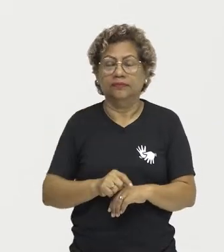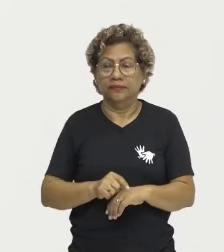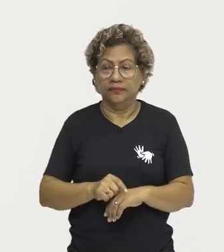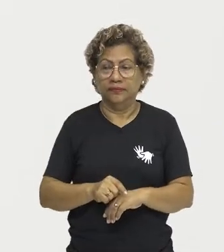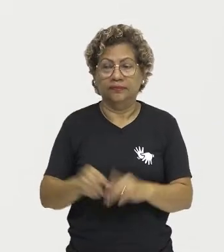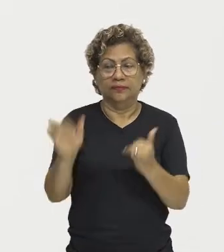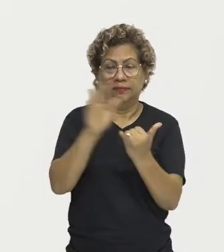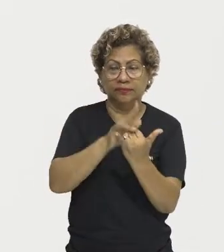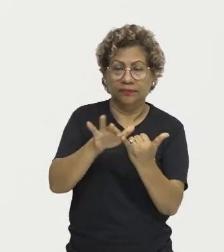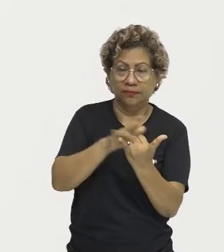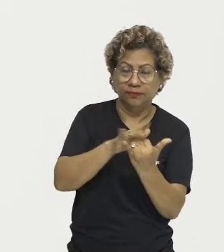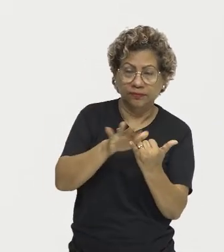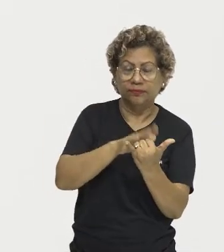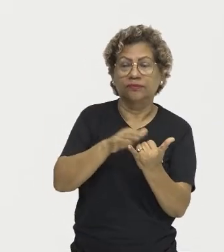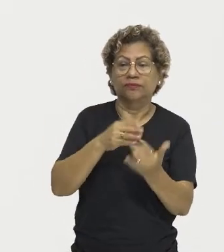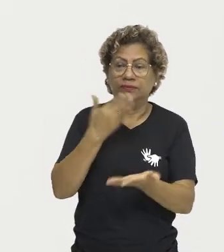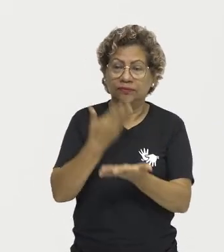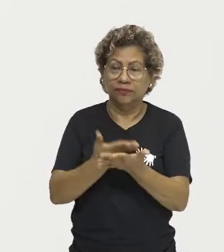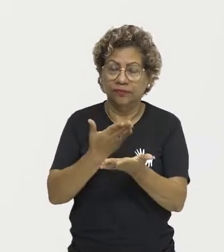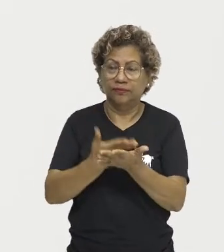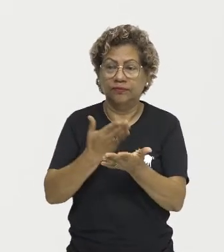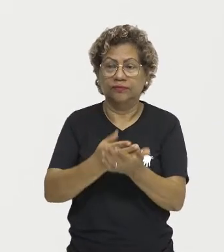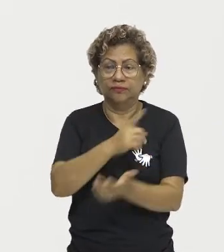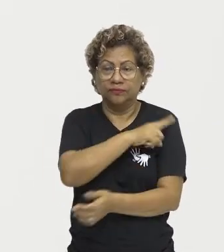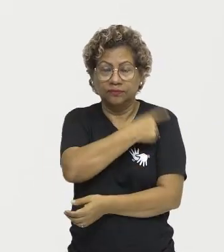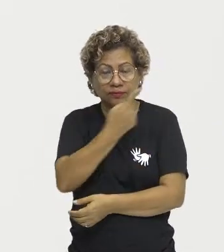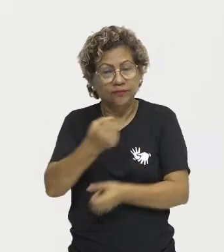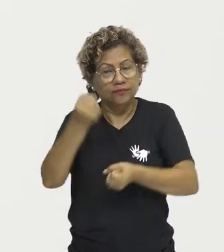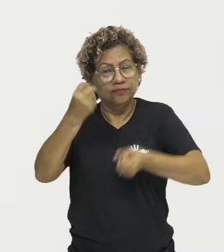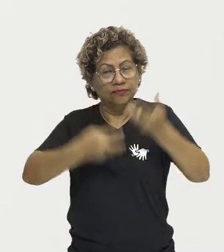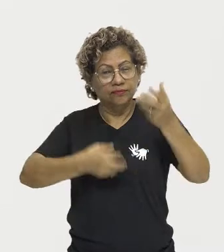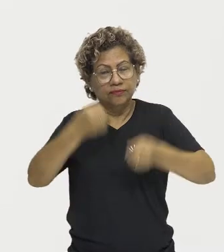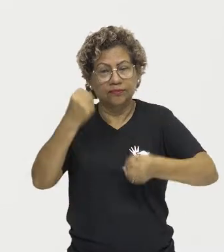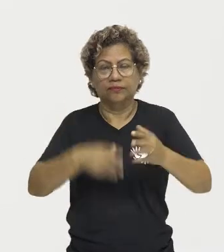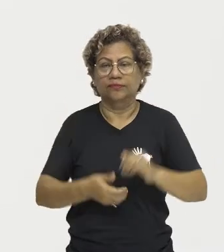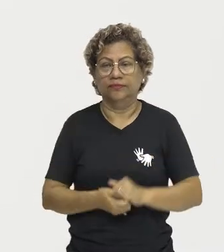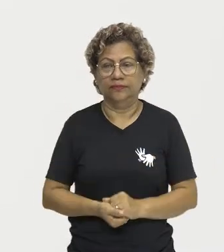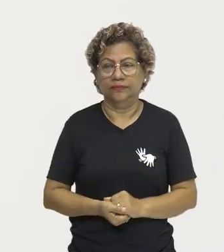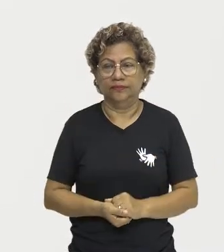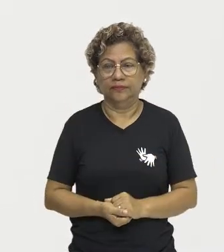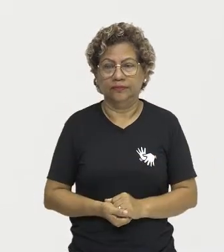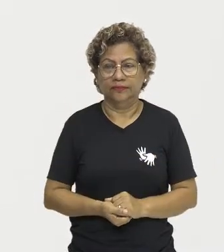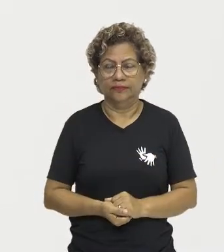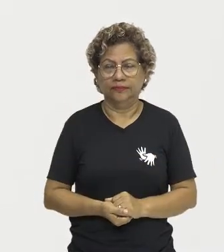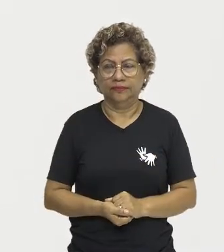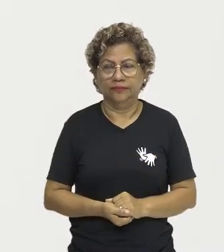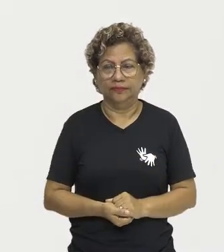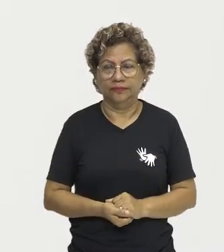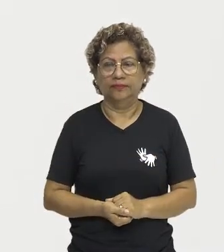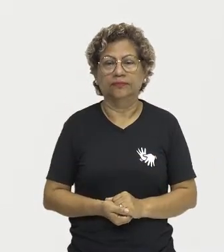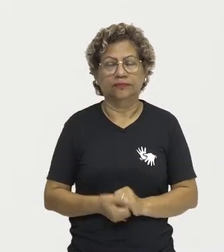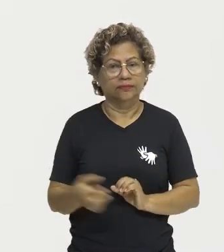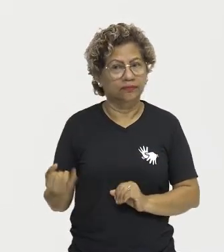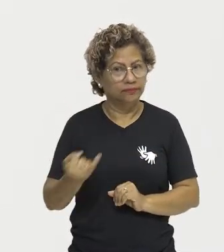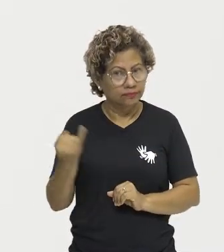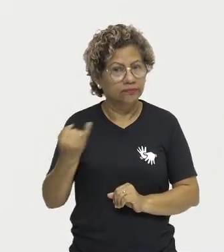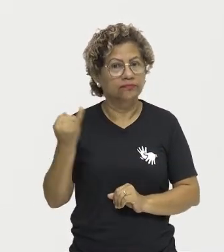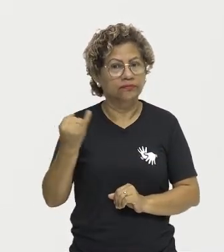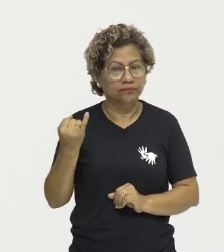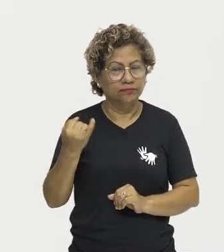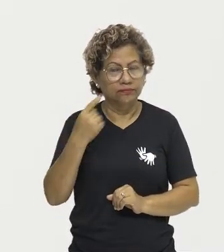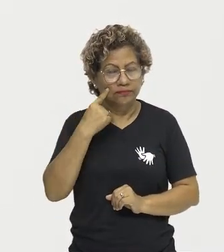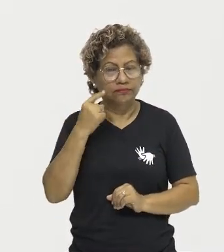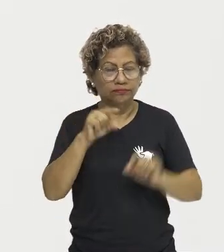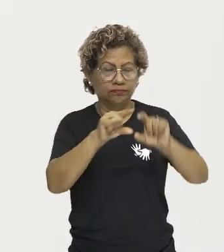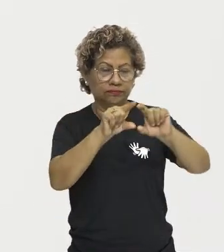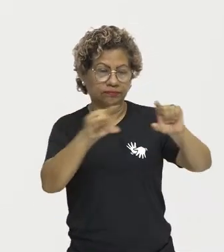e dá mais uma olhadinha. Por quê? Isto é muito importante para o princípio das trocas de calor. Procura lá, vê